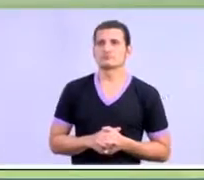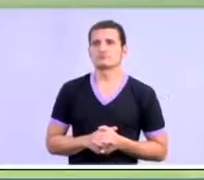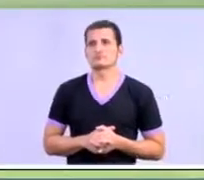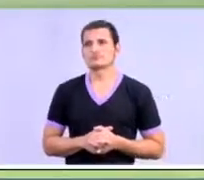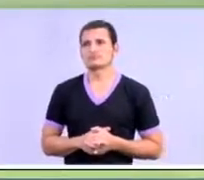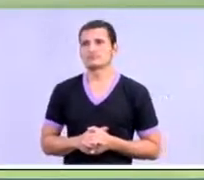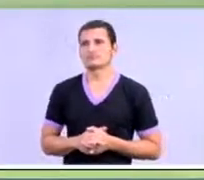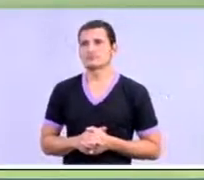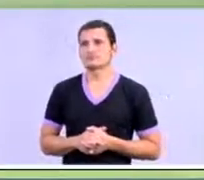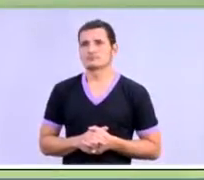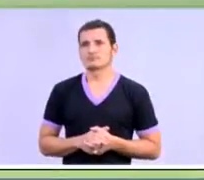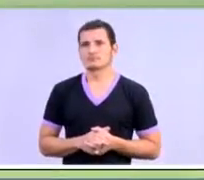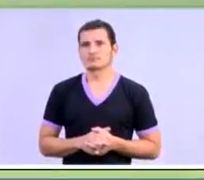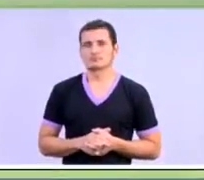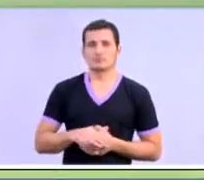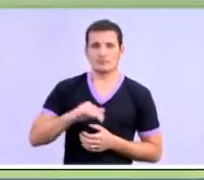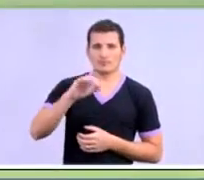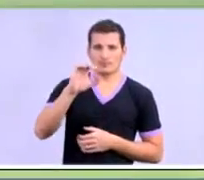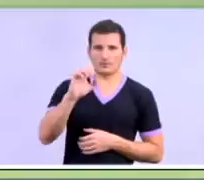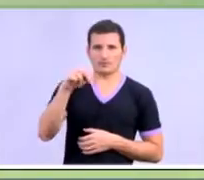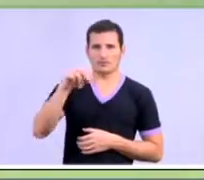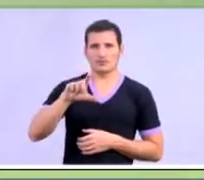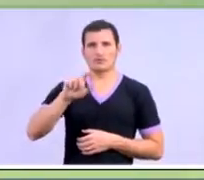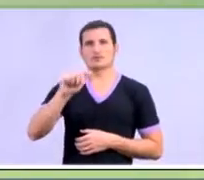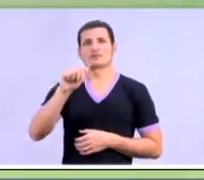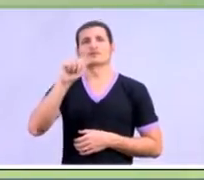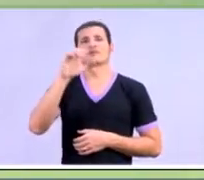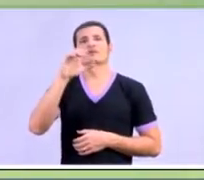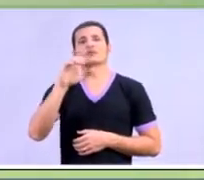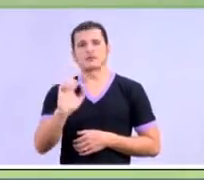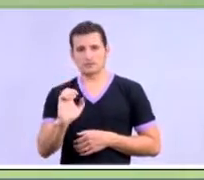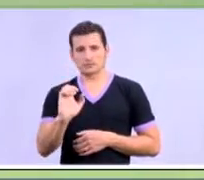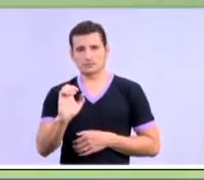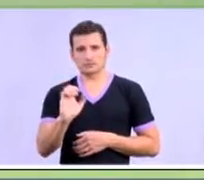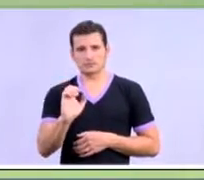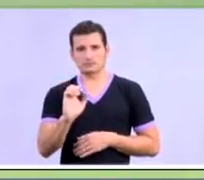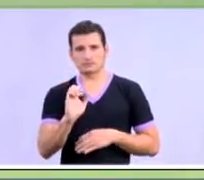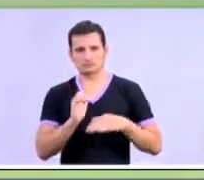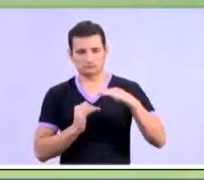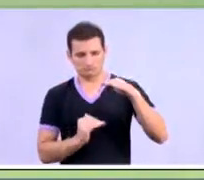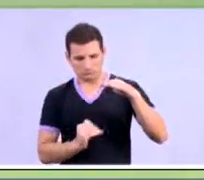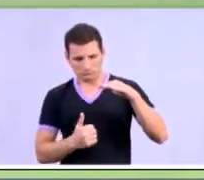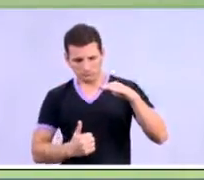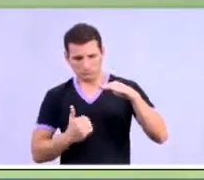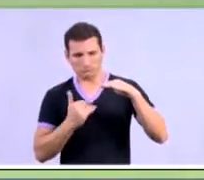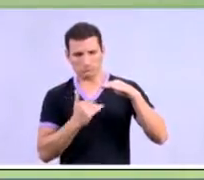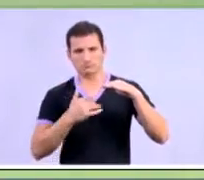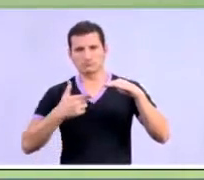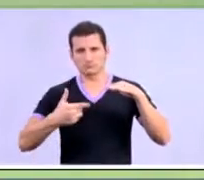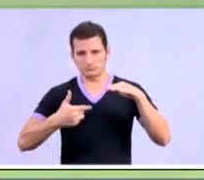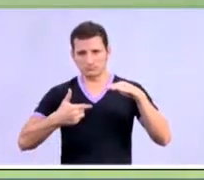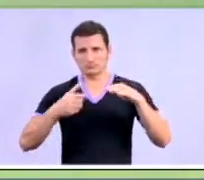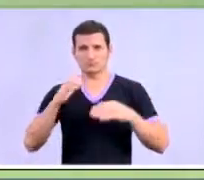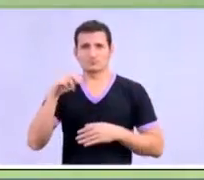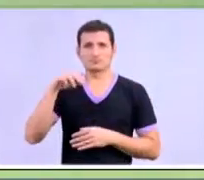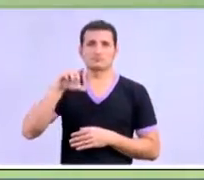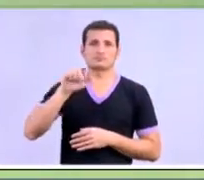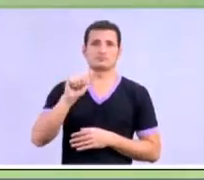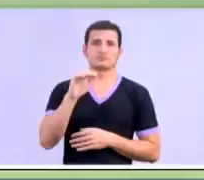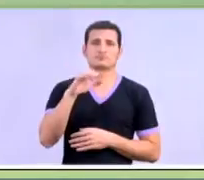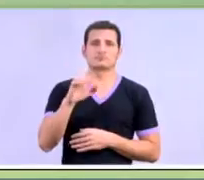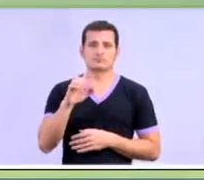Vamos para a camada enlace de dados, camada 2. Bom, os protocolos da camada de enlace de